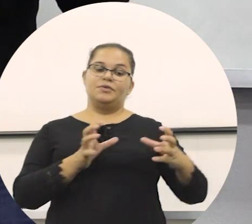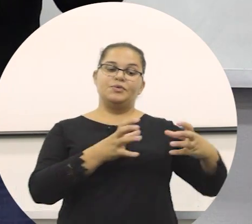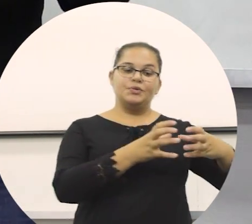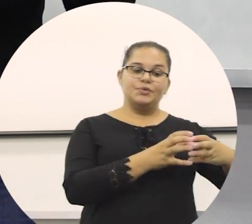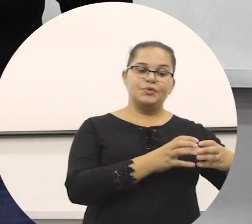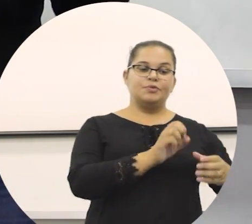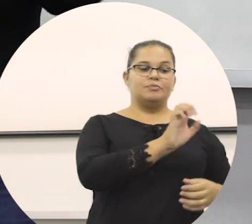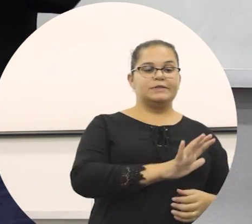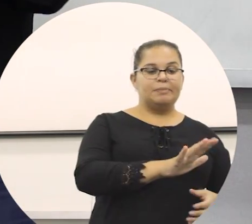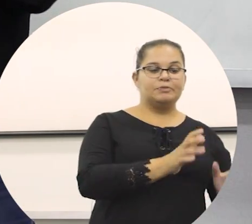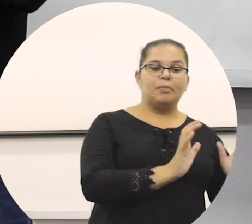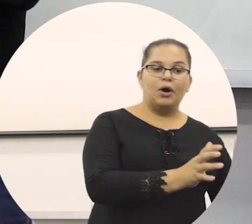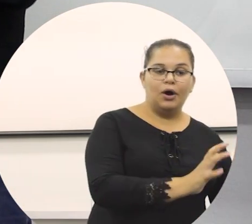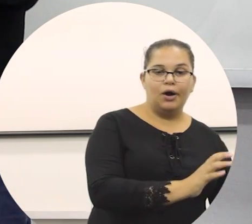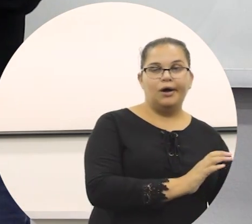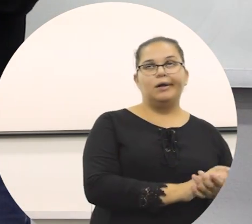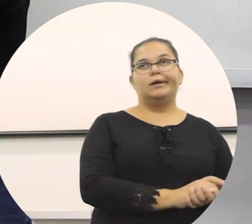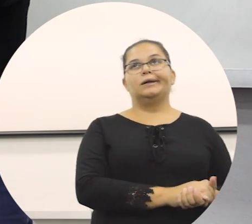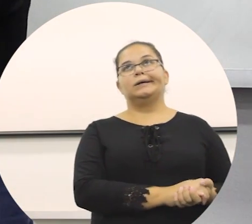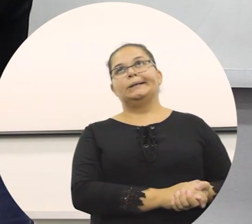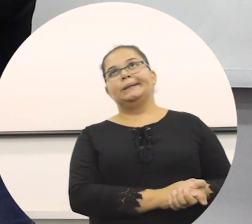Então a gente pega a bola,